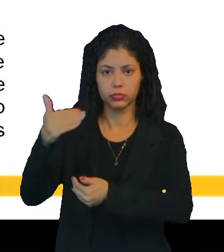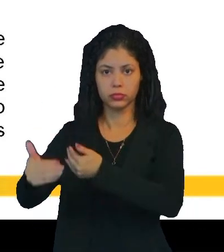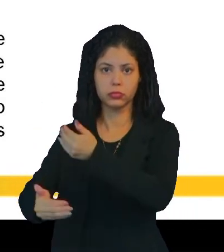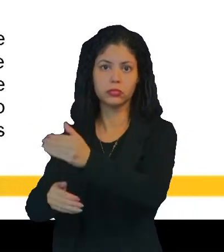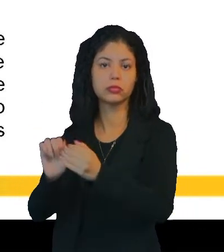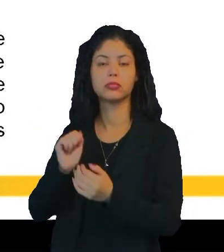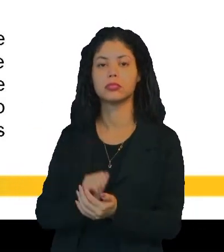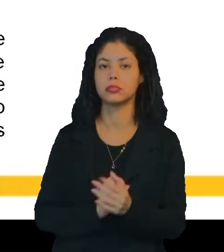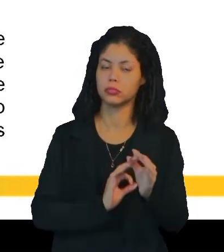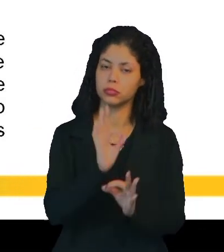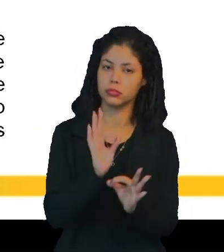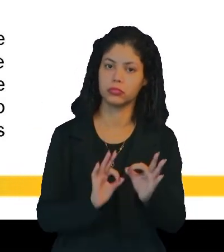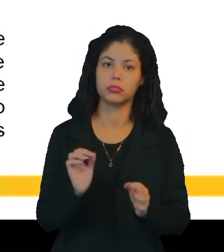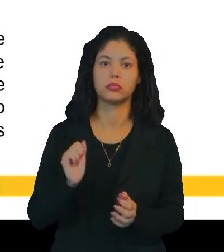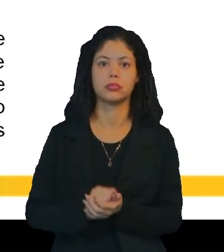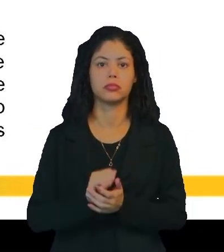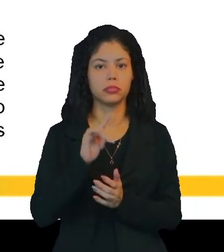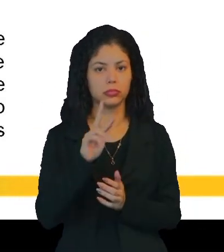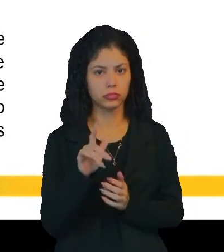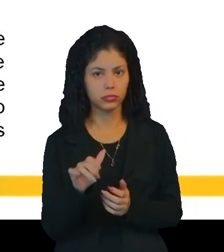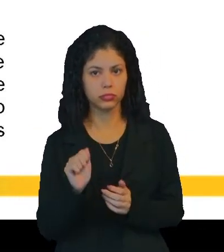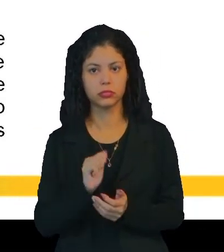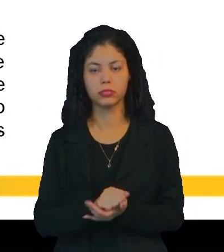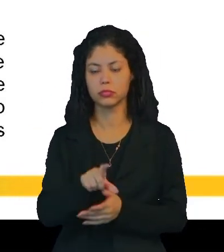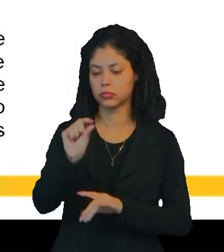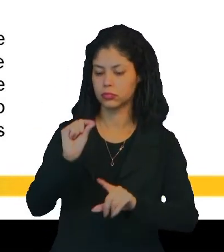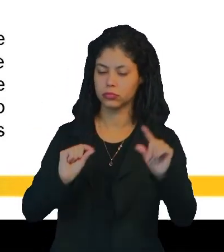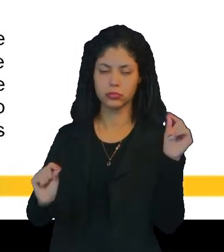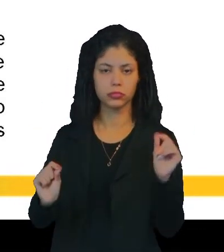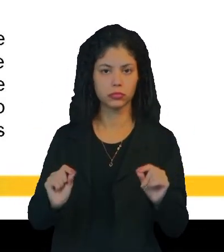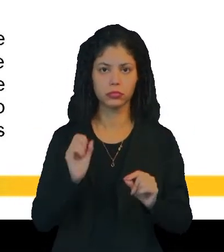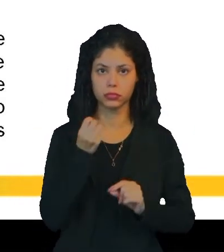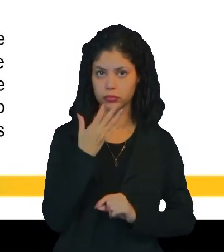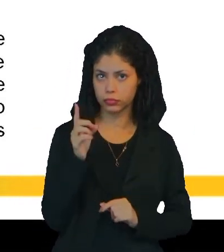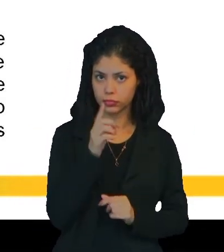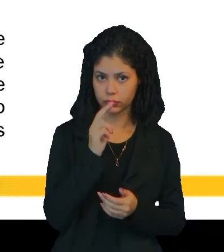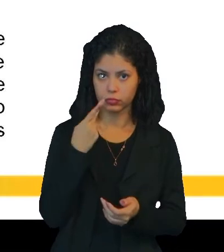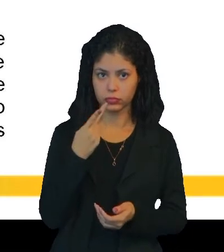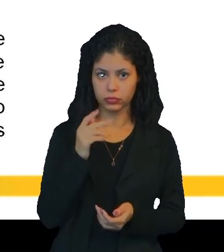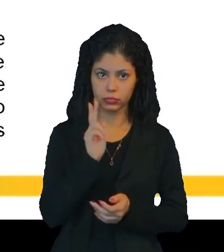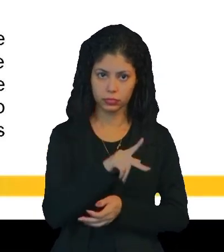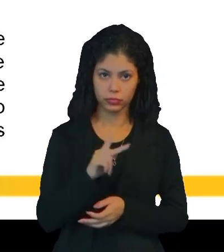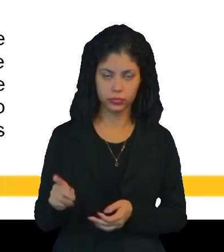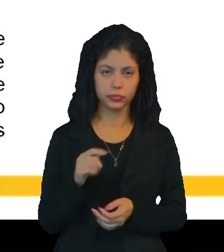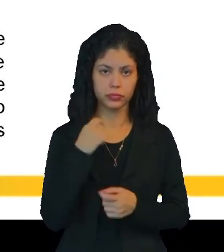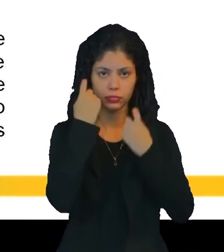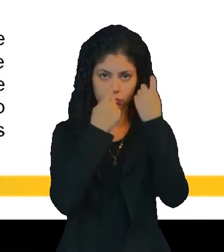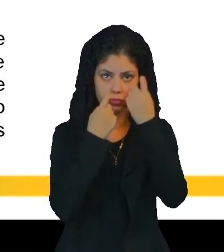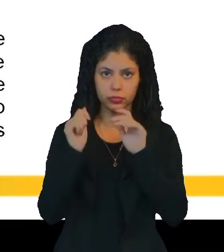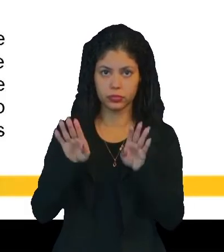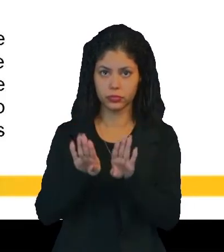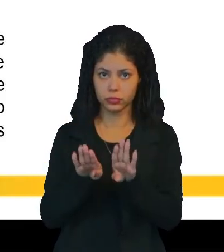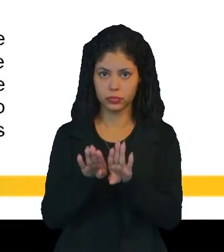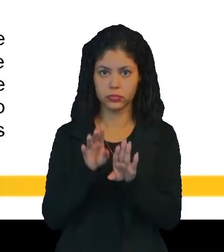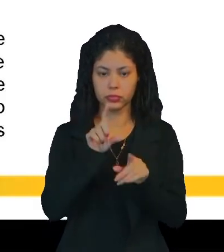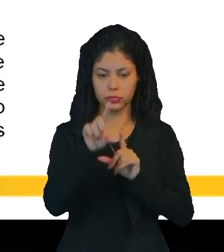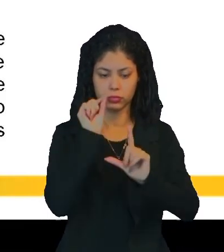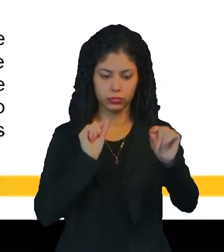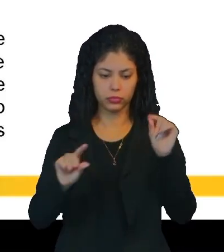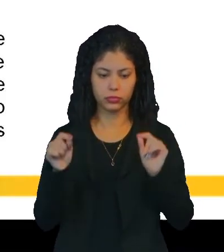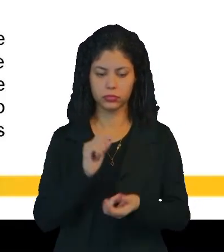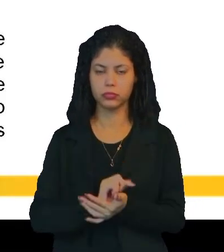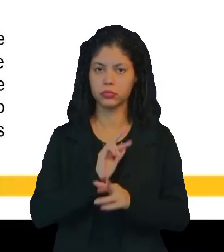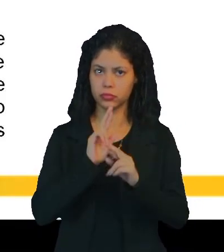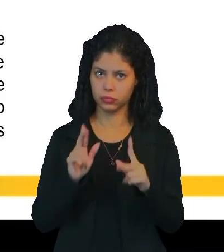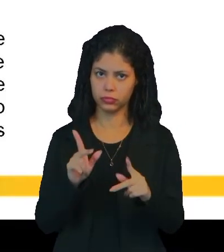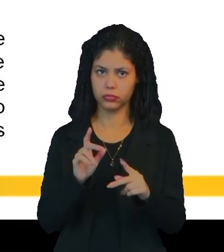planeta moldada por mutações aleatórias e seleção não aleatória, diz o professor. As pressões de seleção no espaço seriam